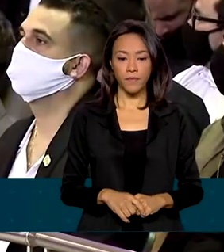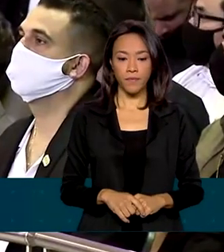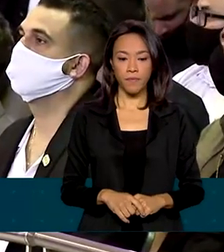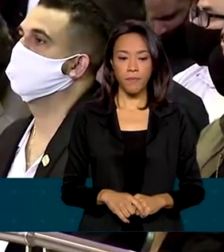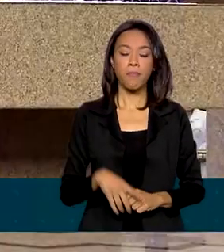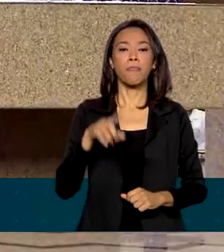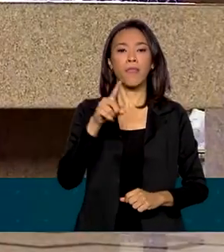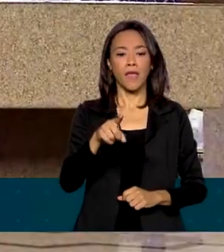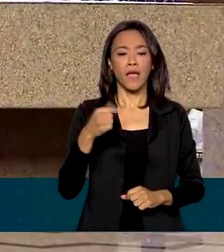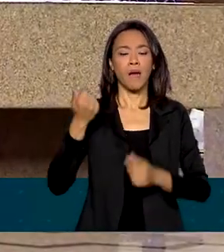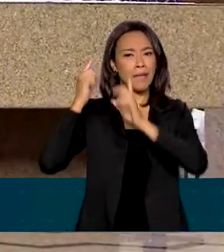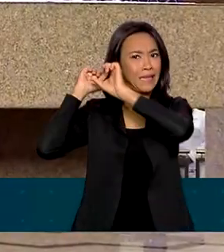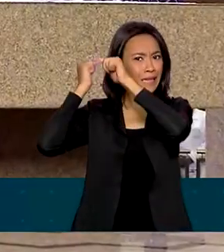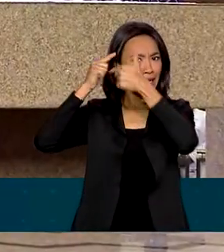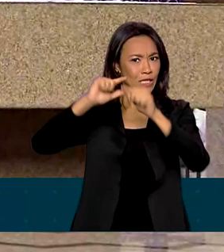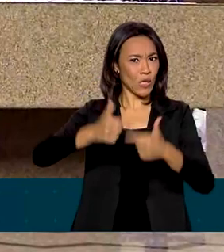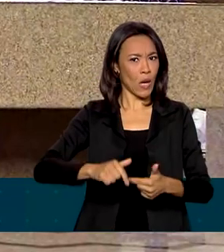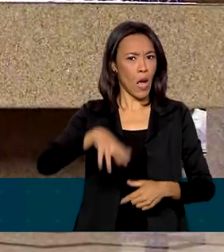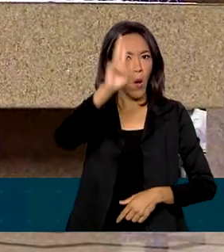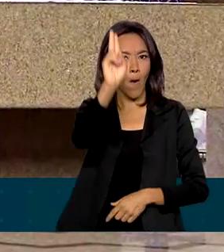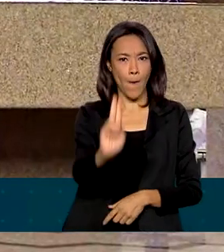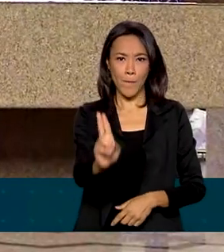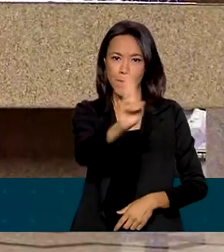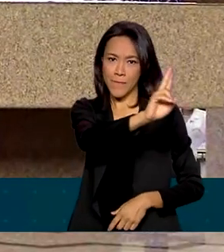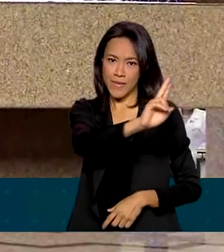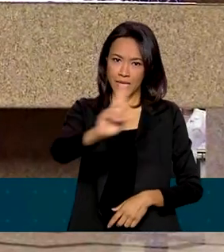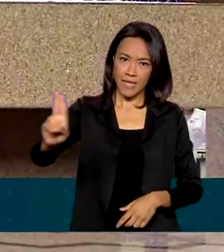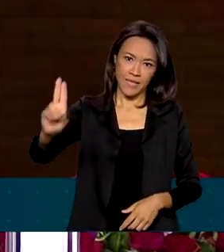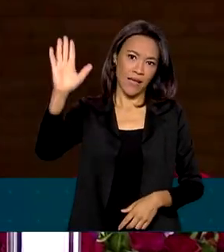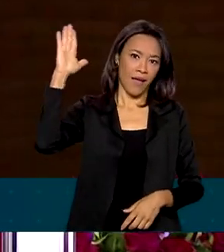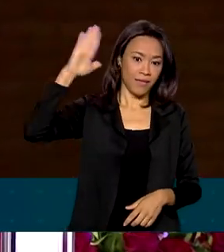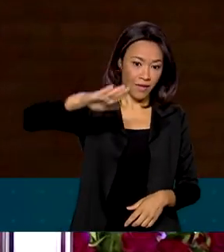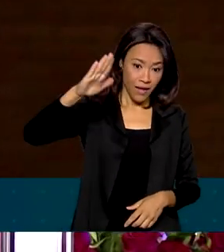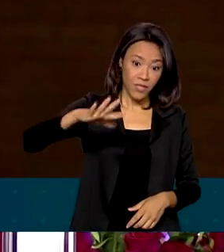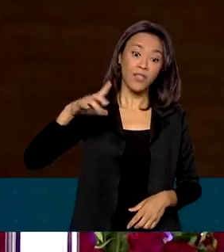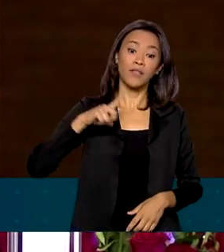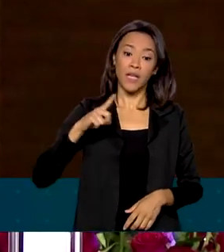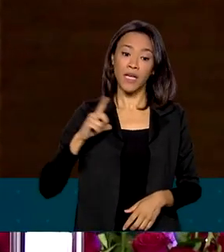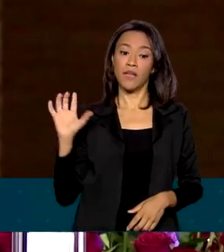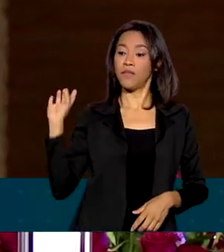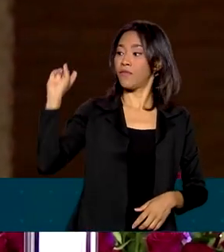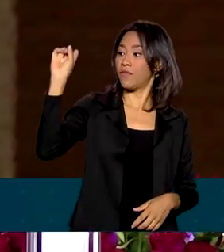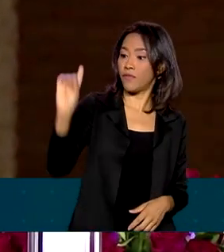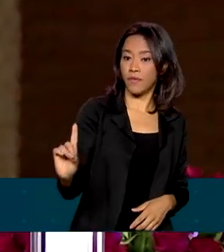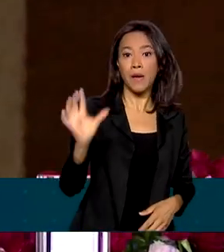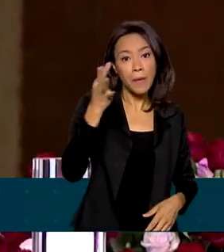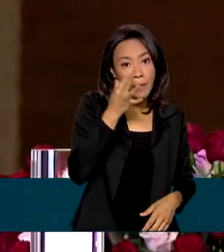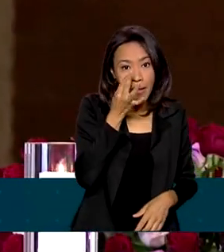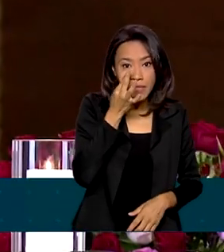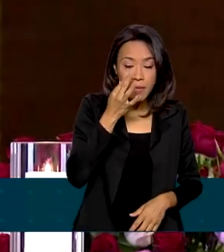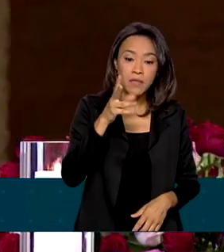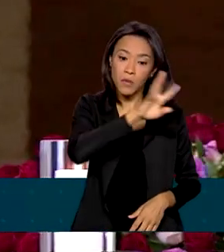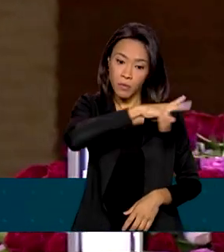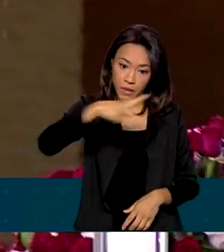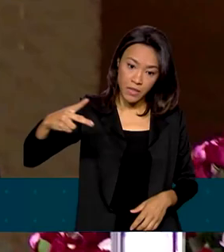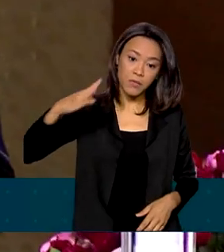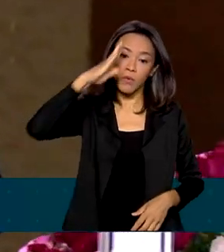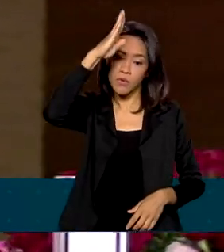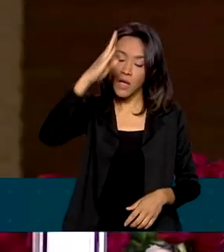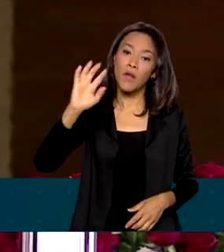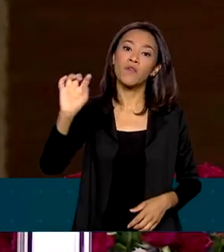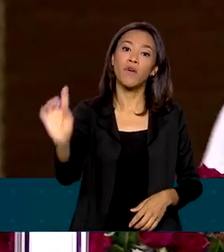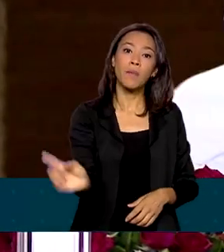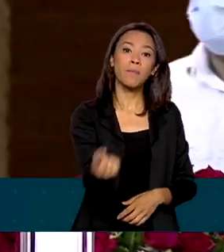A tradicional missa das 2 da tarde contou com a participação do presidente Jair Bolsonaro, que fez